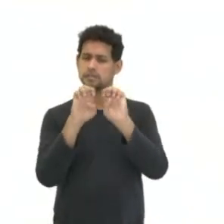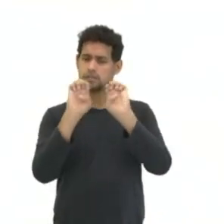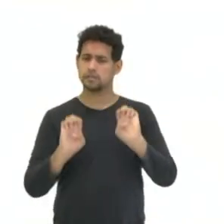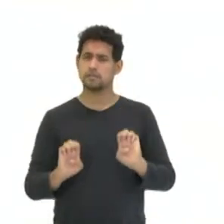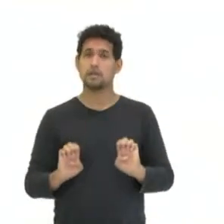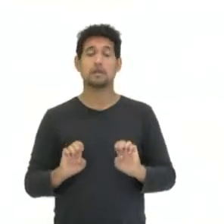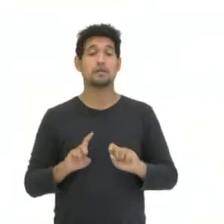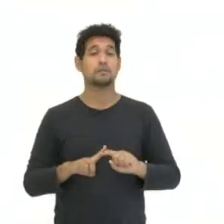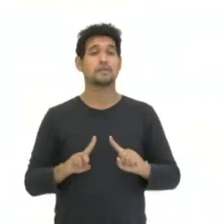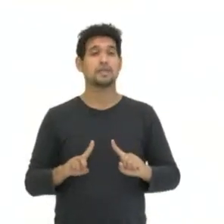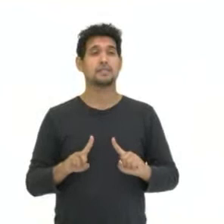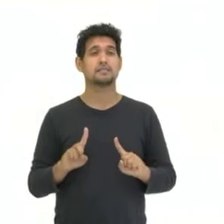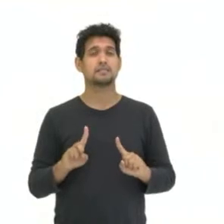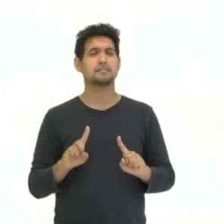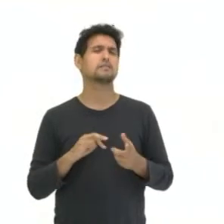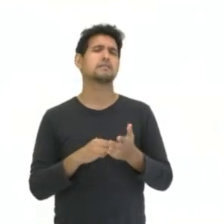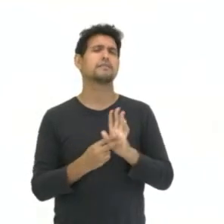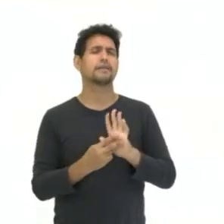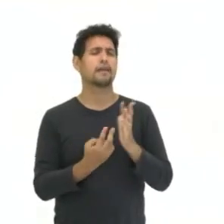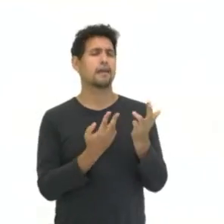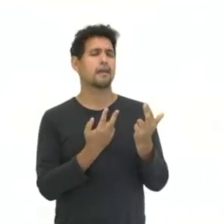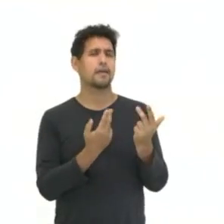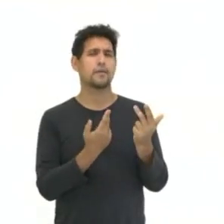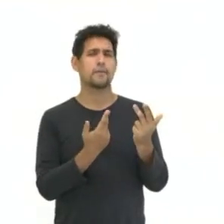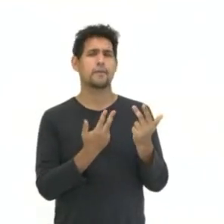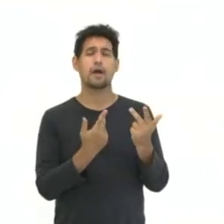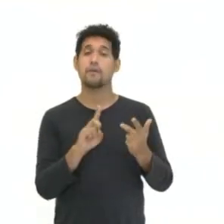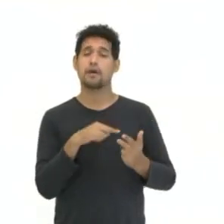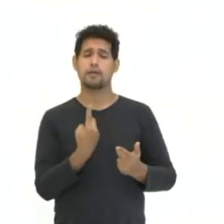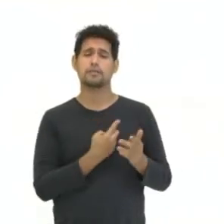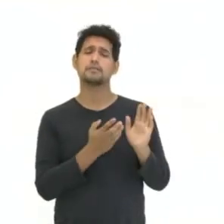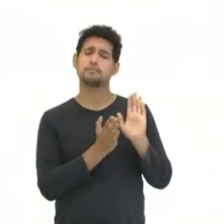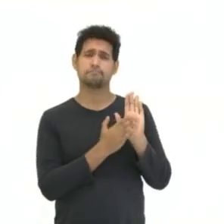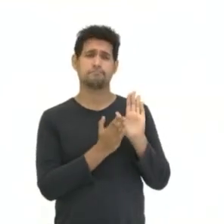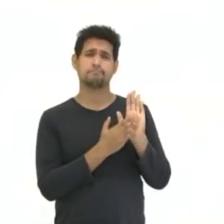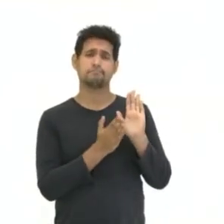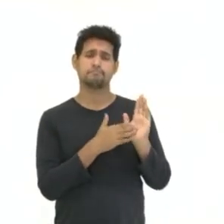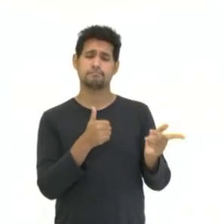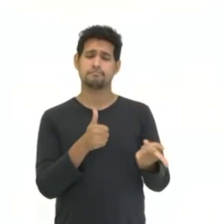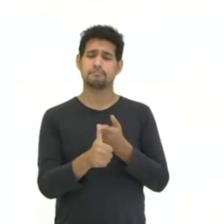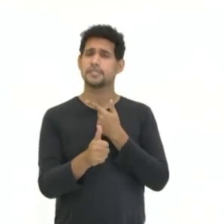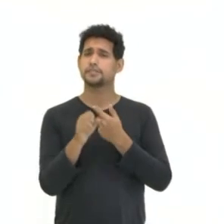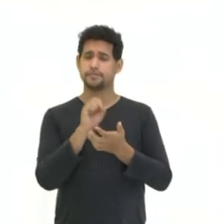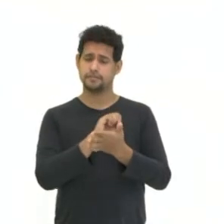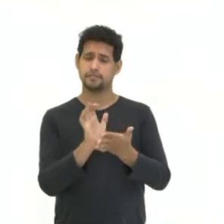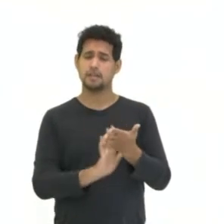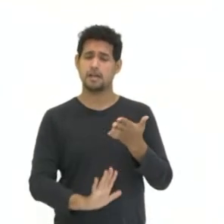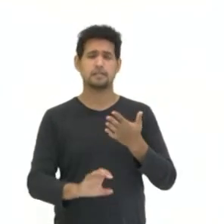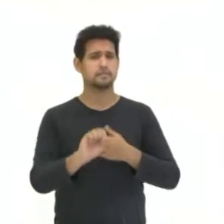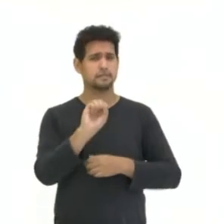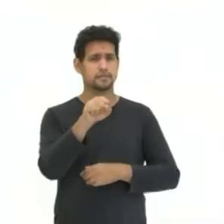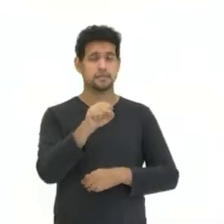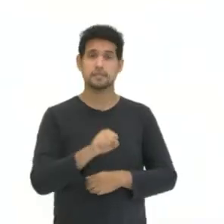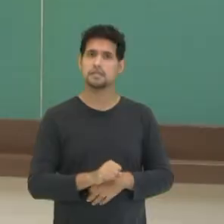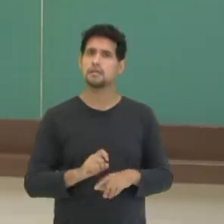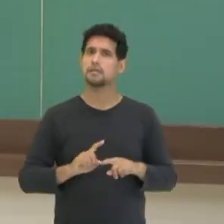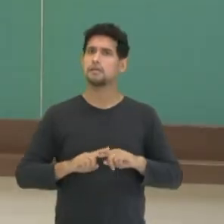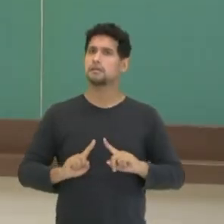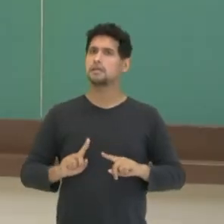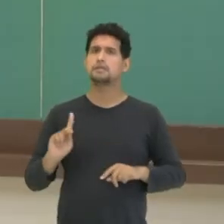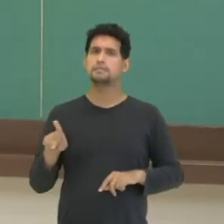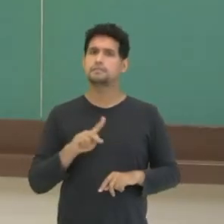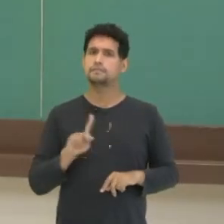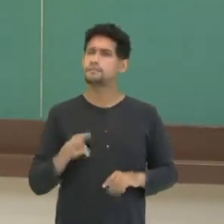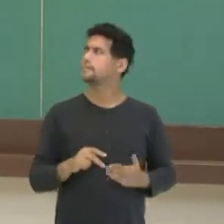estruturais. Este fenômeno se assemelha à nossa proposta da primeira atividade, evidentemente. Professor, esse